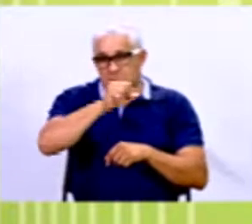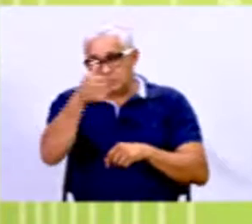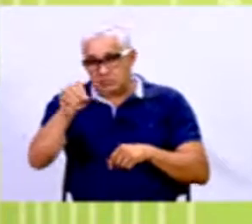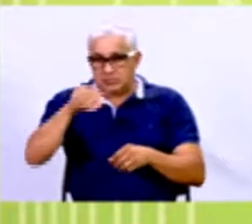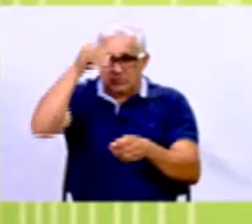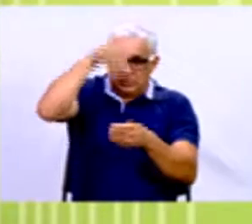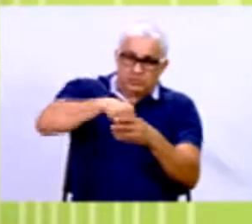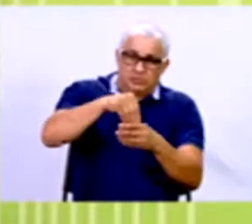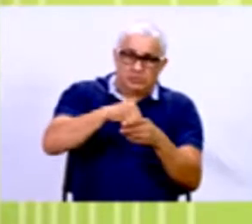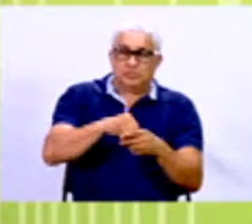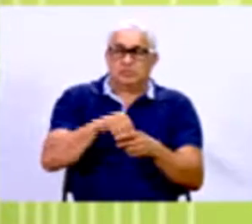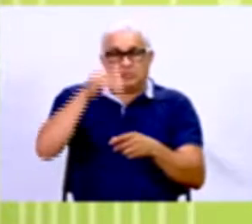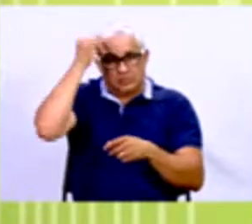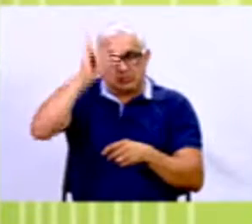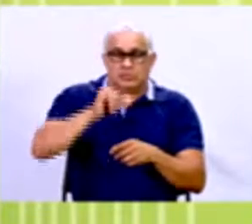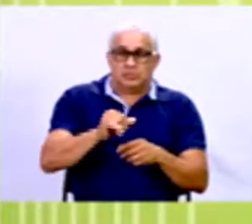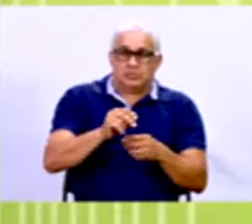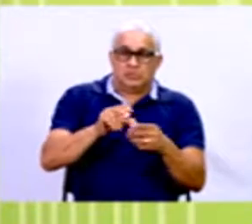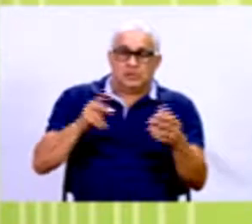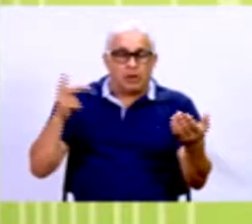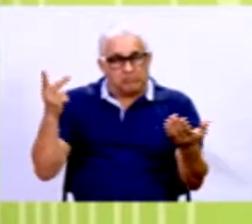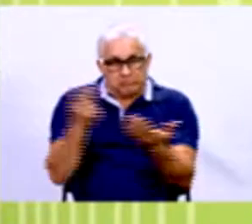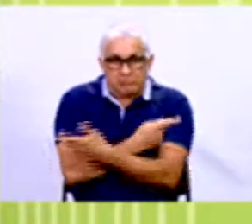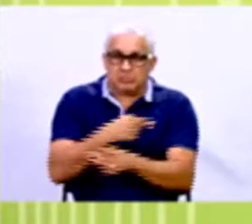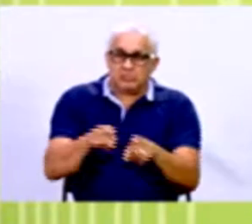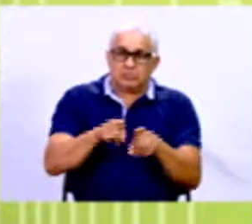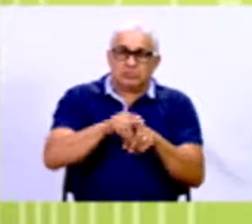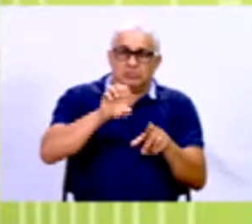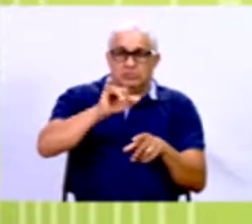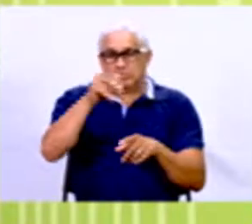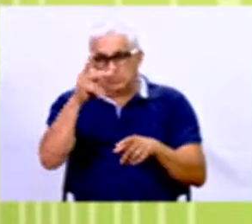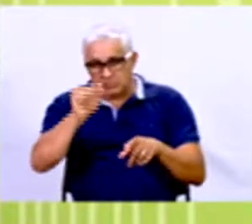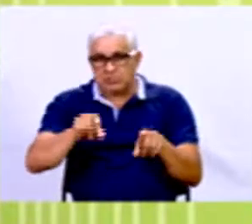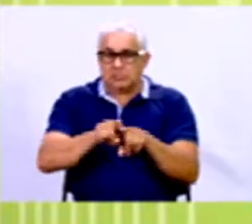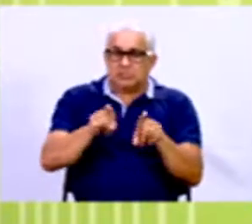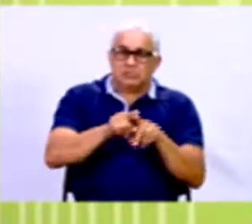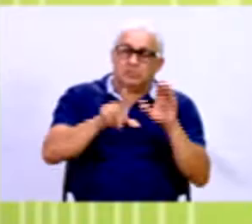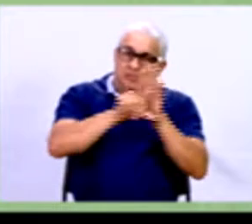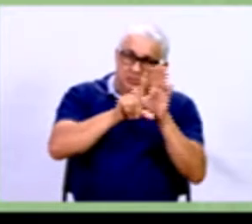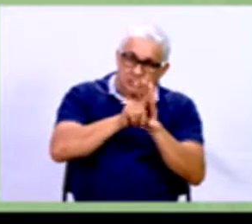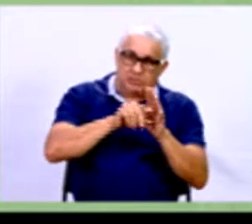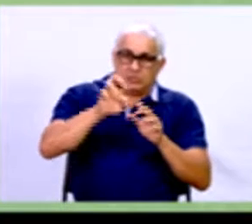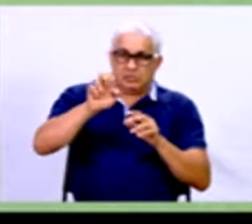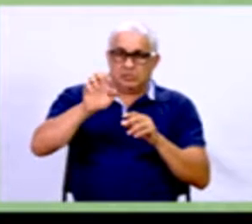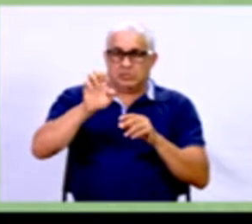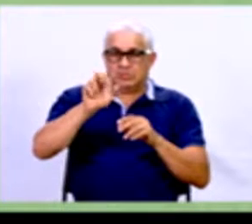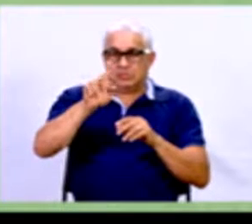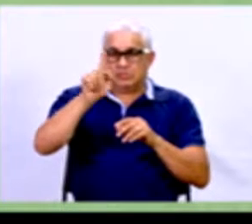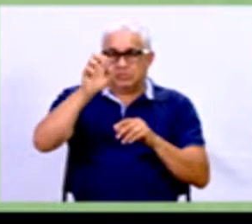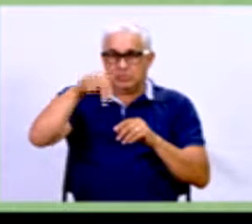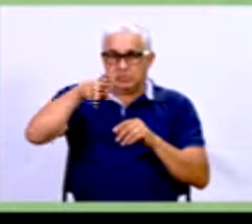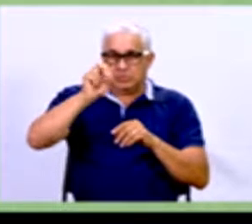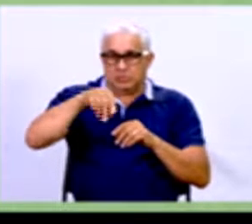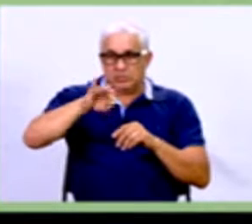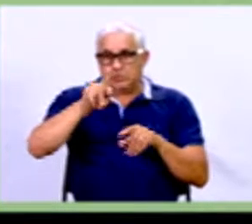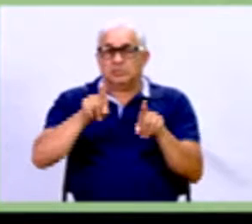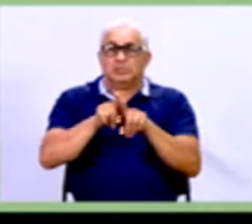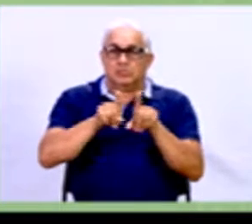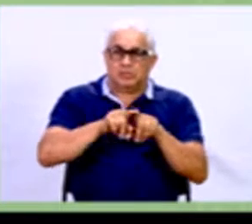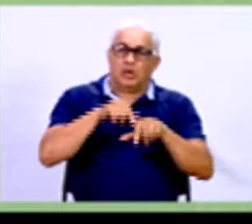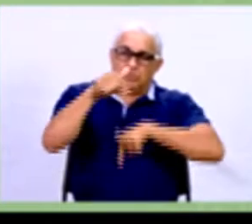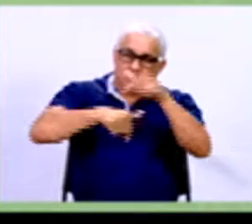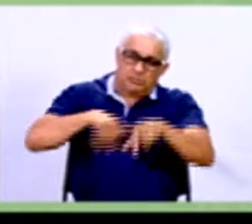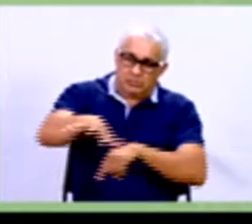Prevenção de Acidentes, a CIPA, legislação e normas regulamentadoras, a ergonomia no ambiente de trabalho, e nesse caso específico nós vamos